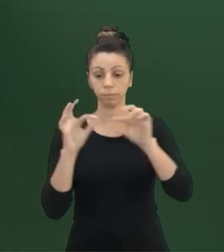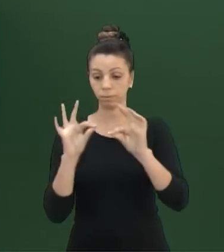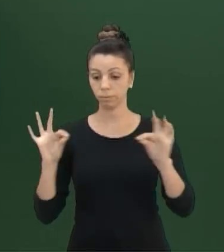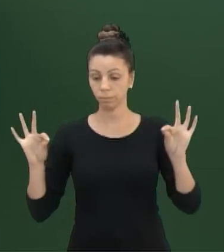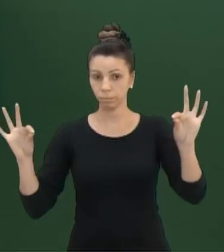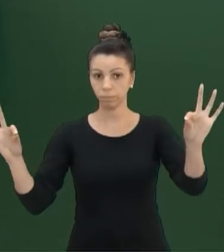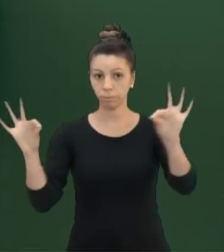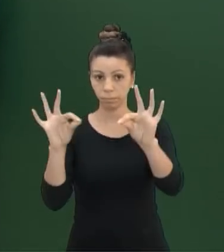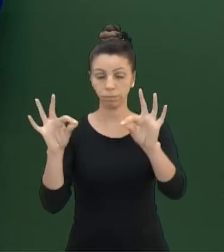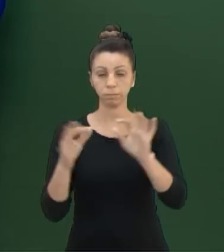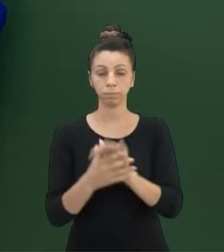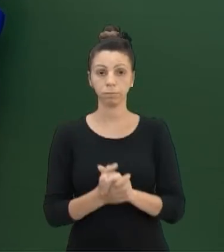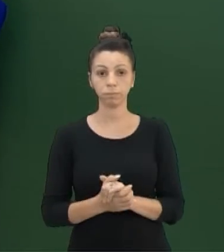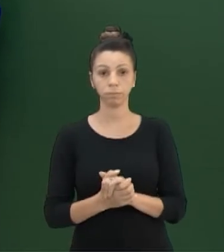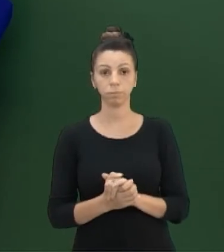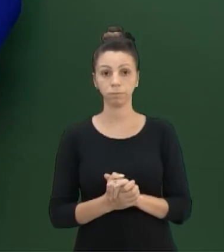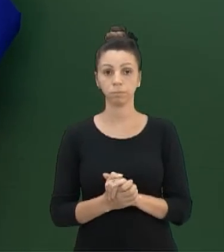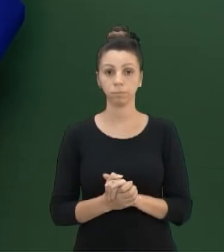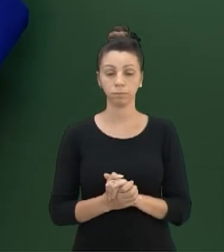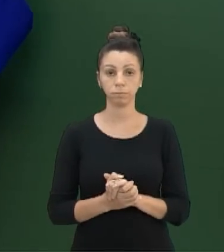quarteirões.